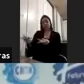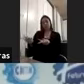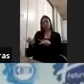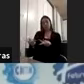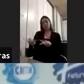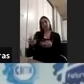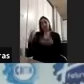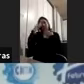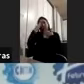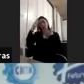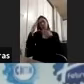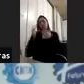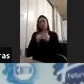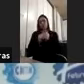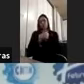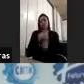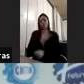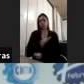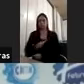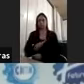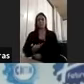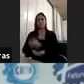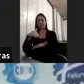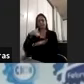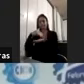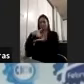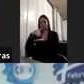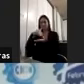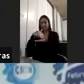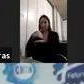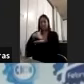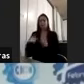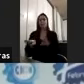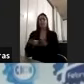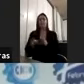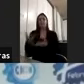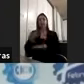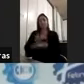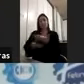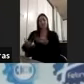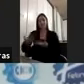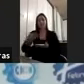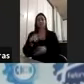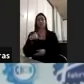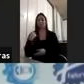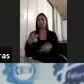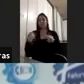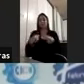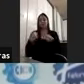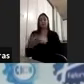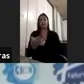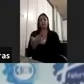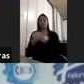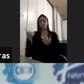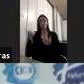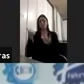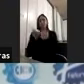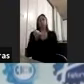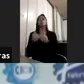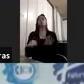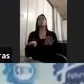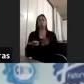com o governo, com o secretário de Estado, com o Mauro Huckenbach. E essas pessoas estão esperando isso exatamente